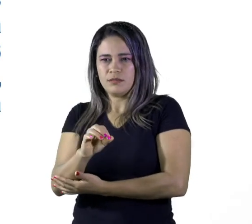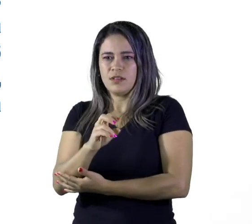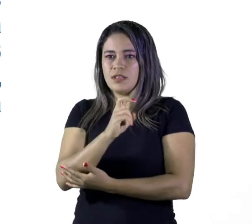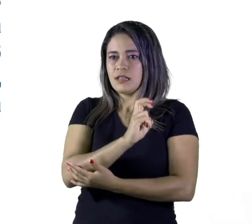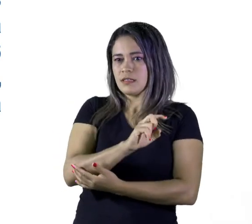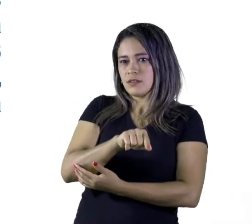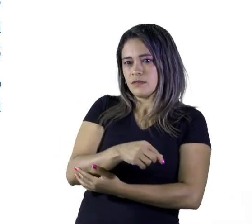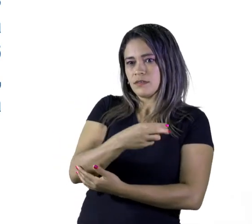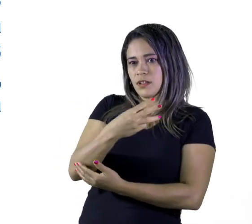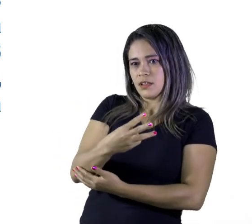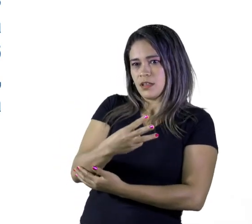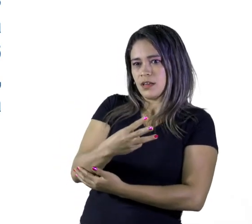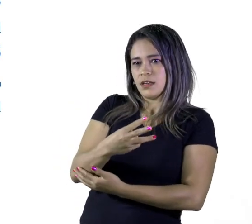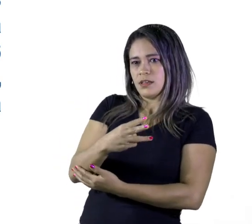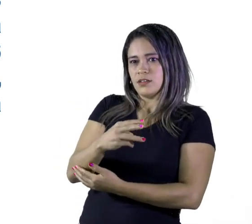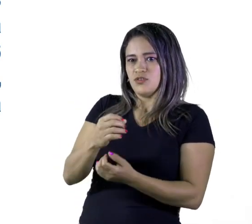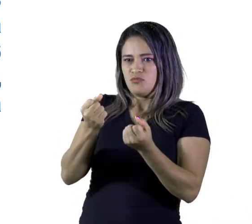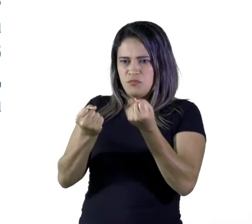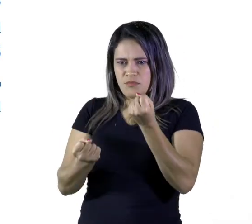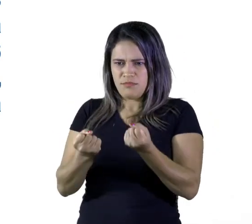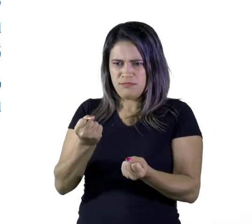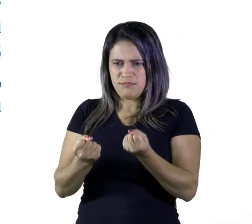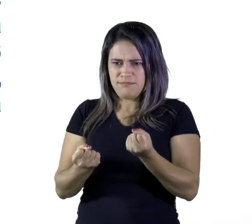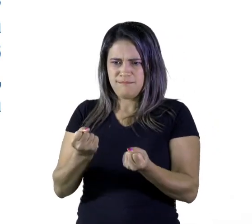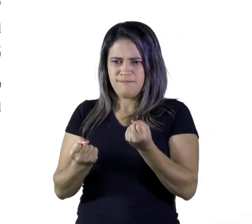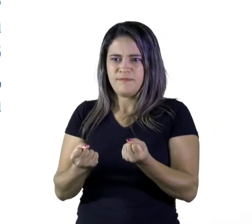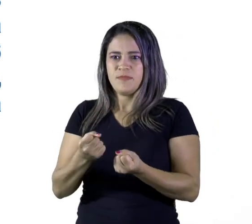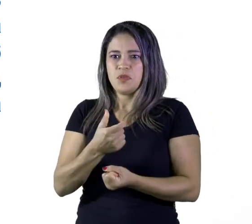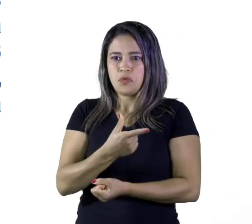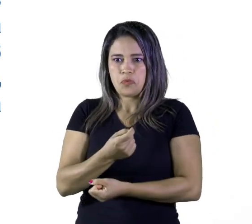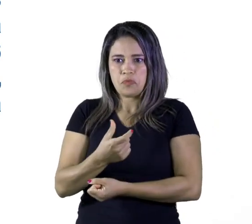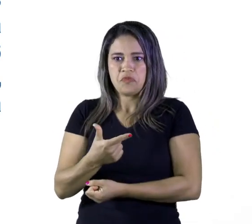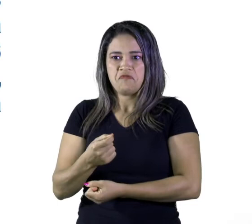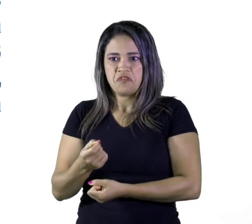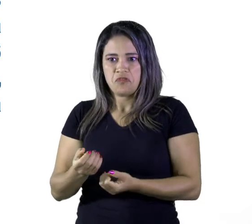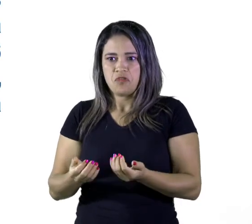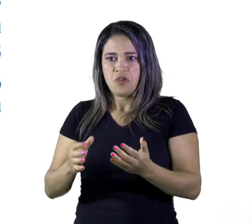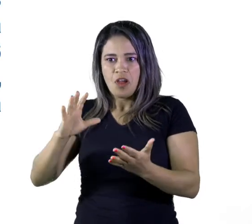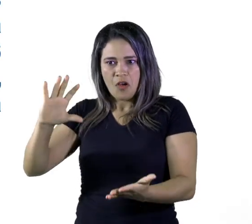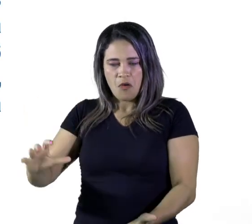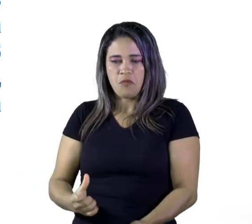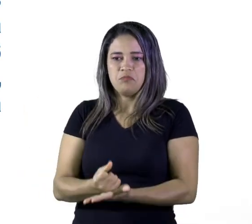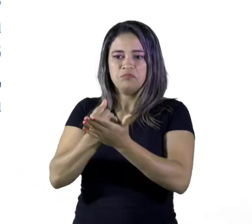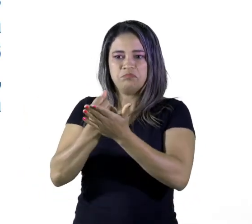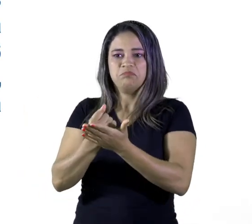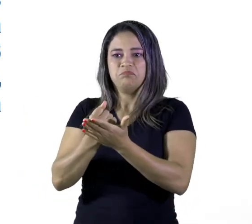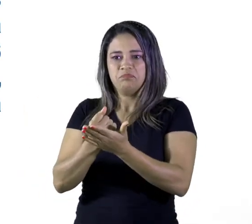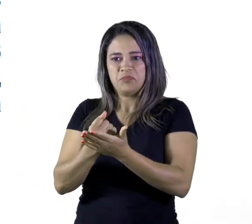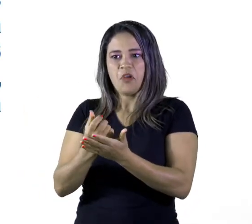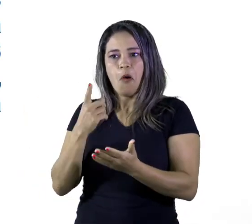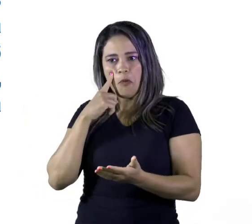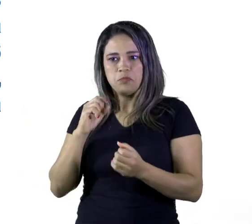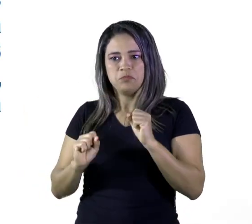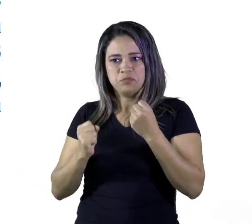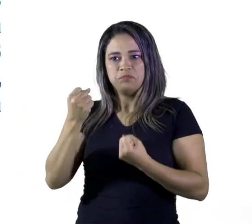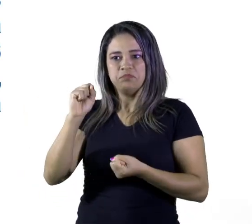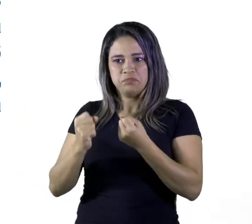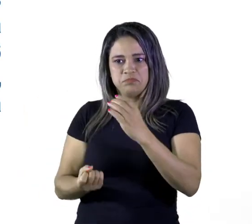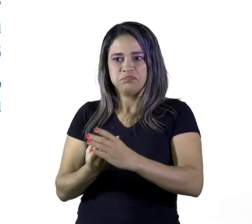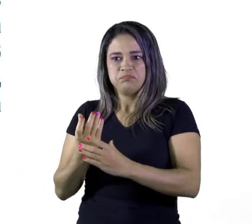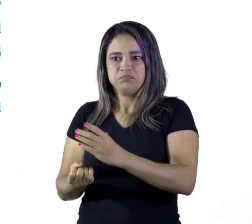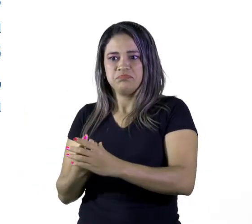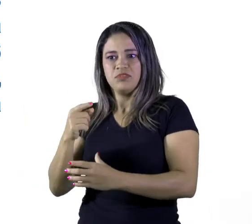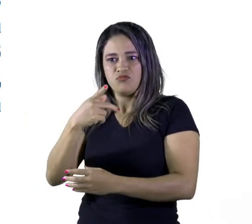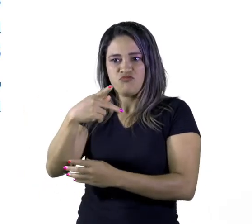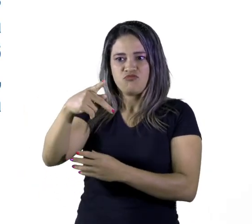5,3 milhões de toneladas na safra 2020. Olha o crescimento da nossa produção, do seu